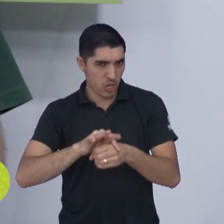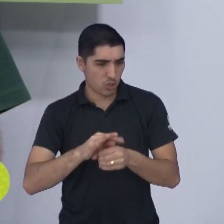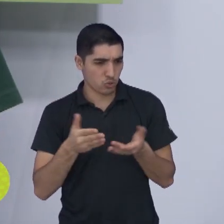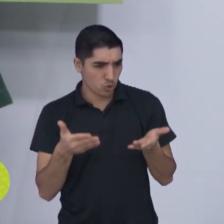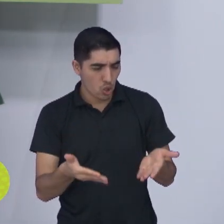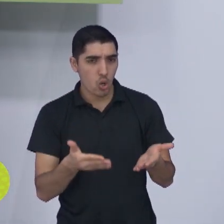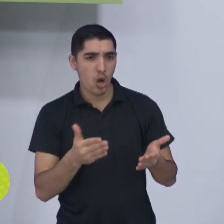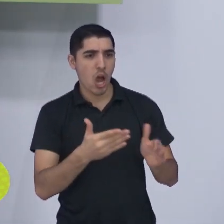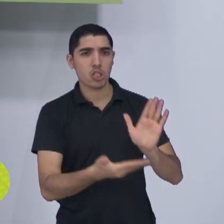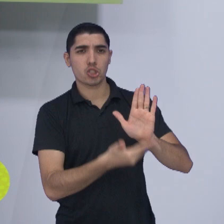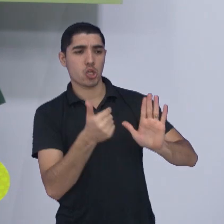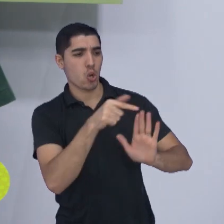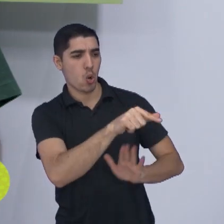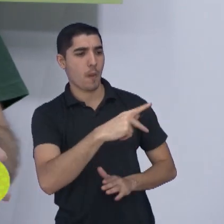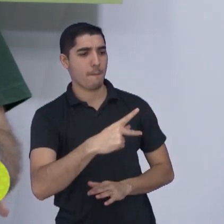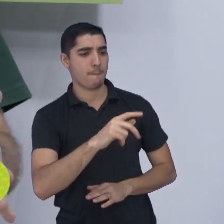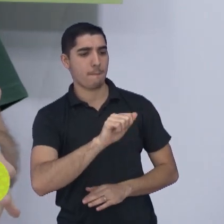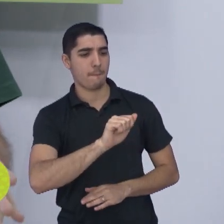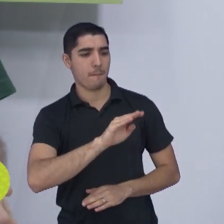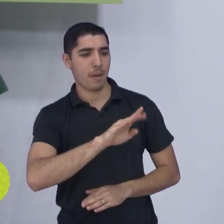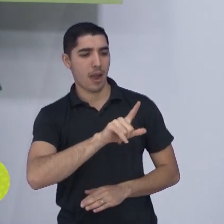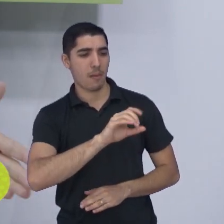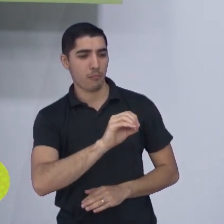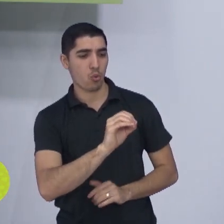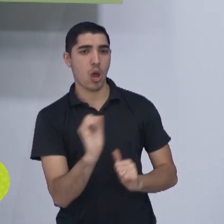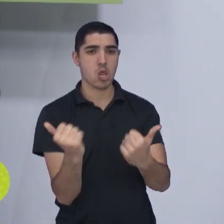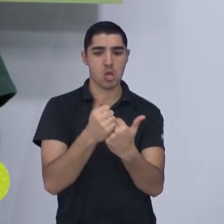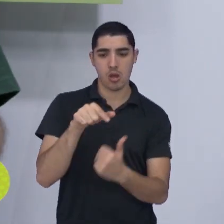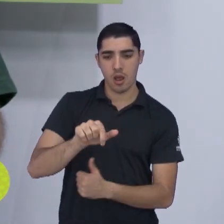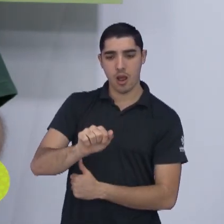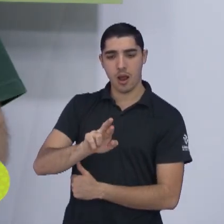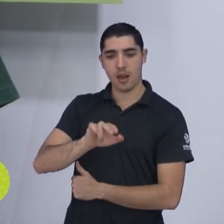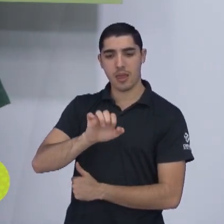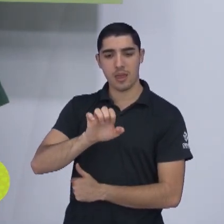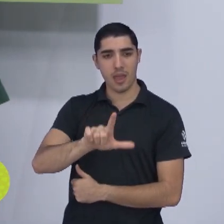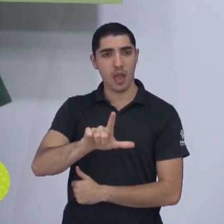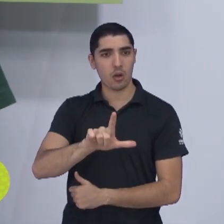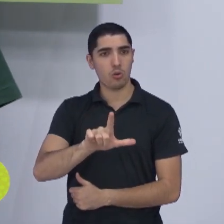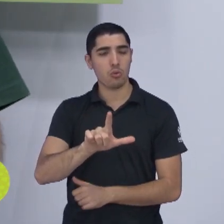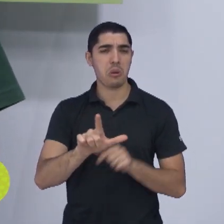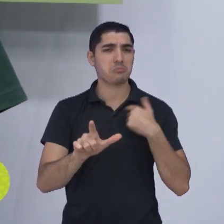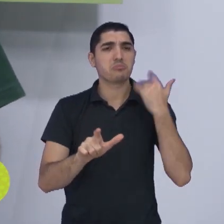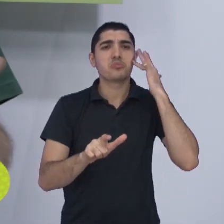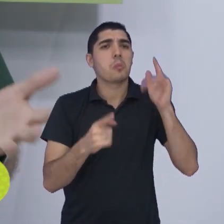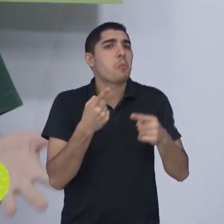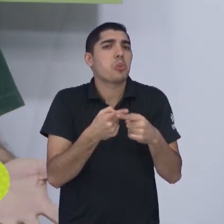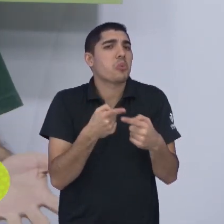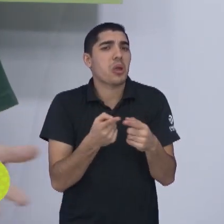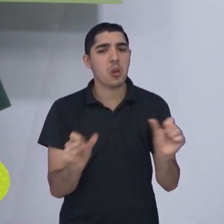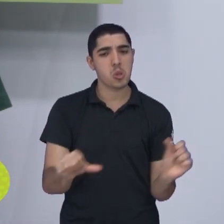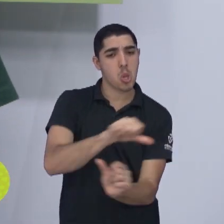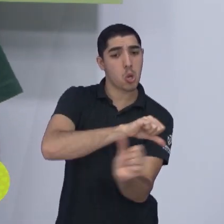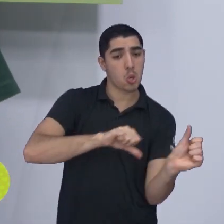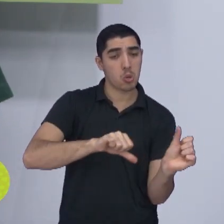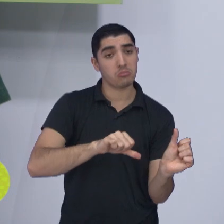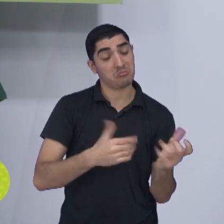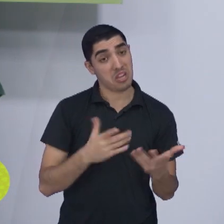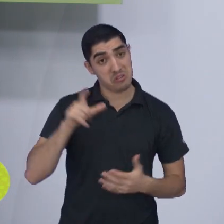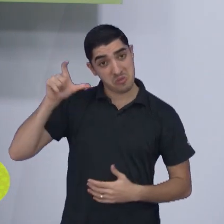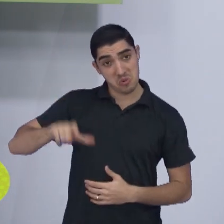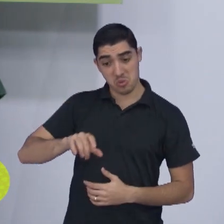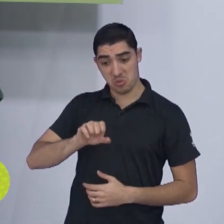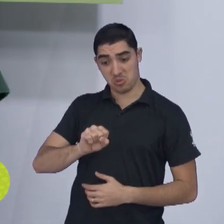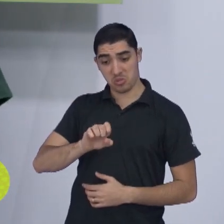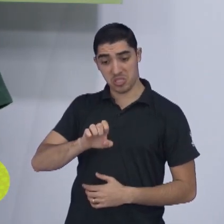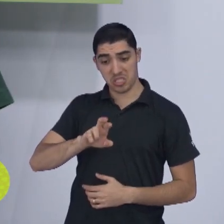Tirou o Pablo e colocou o Ariel. Poderia ter mantido o Pablo desde o início, né? Agora não sei, o Sérgio já foi goleiro, entende, né?